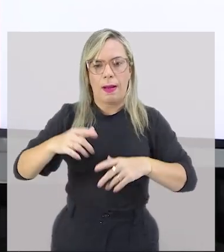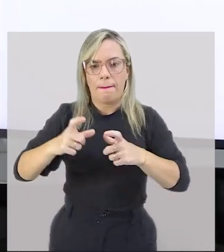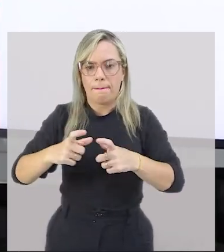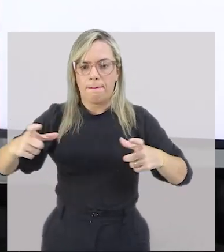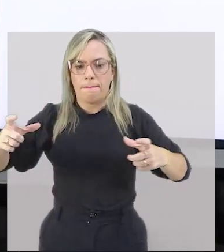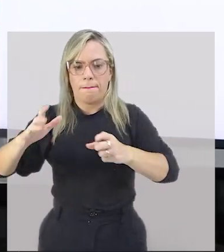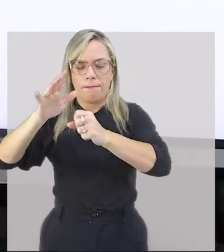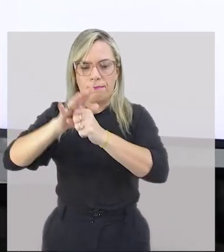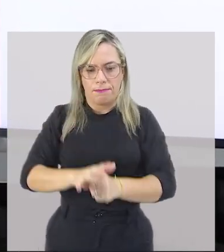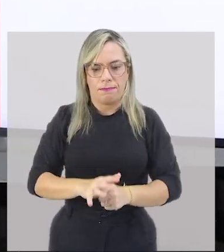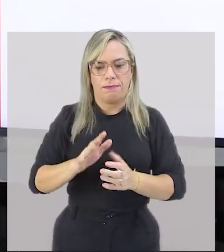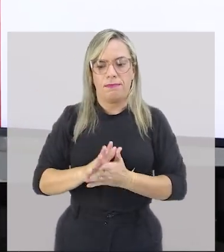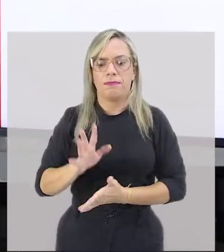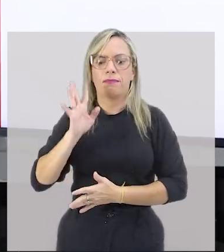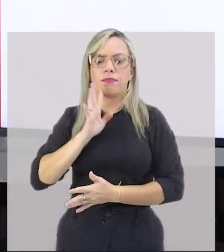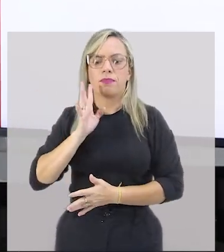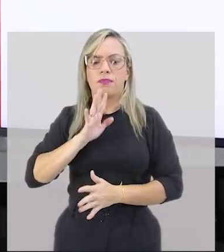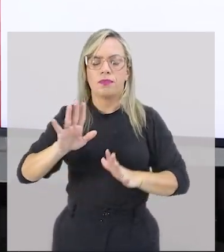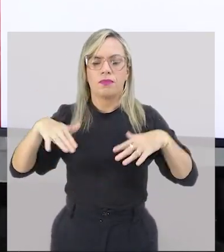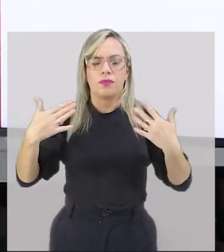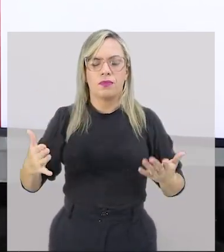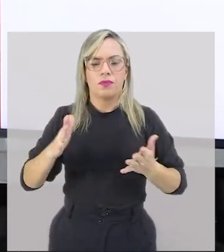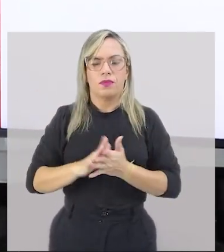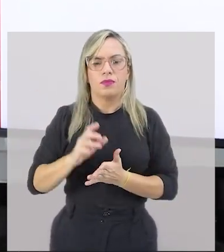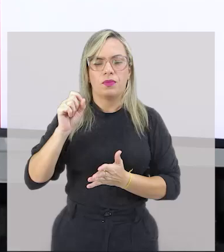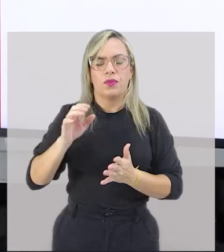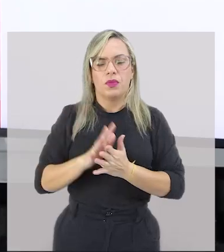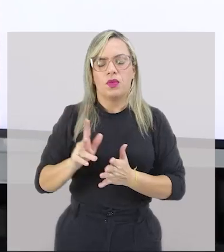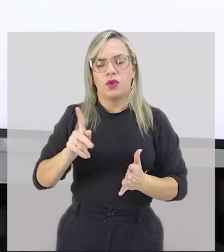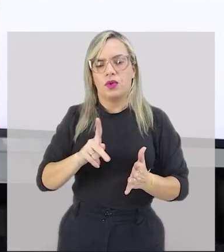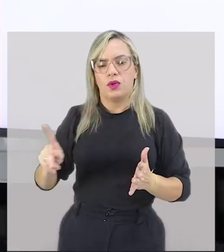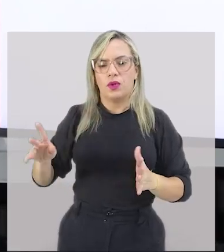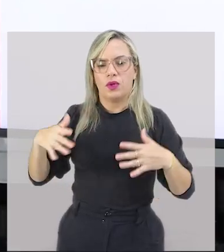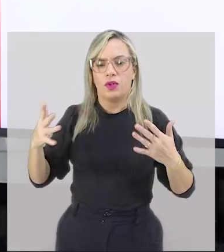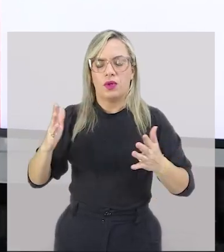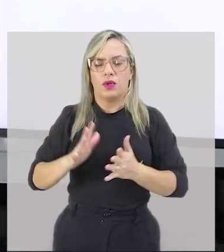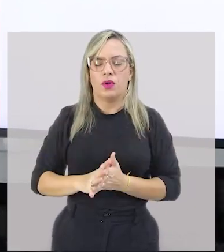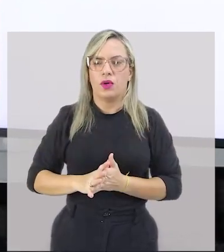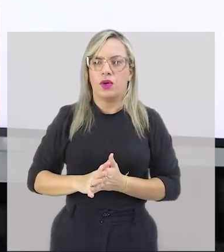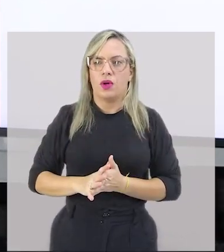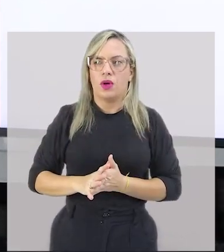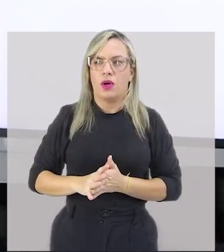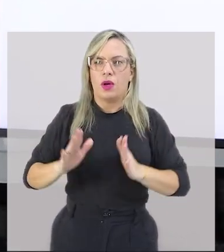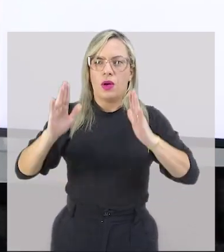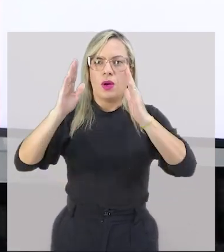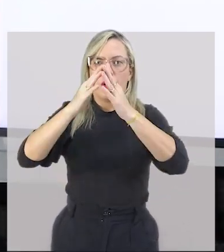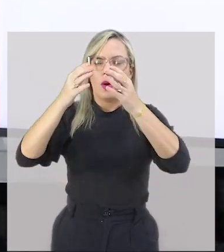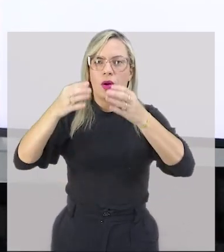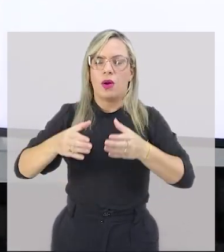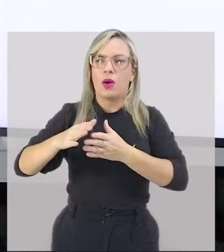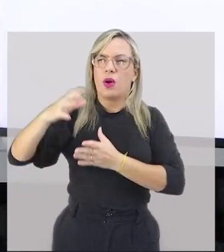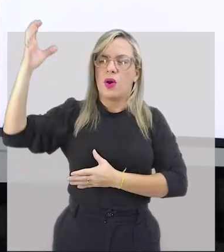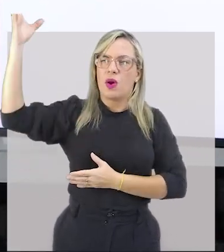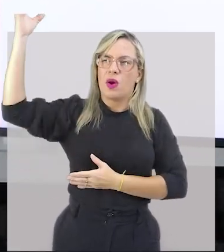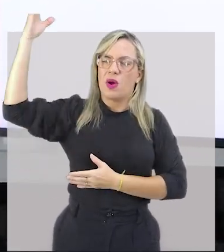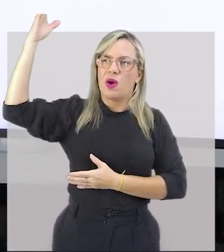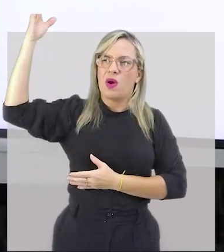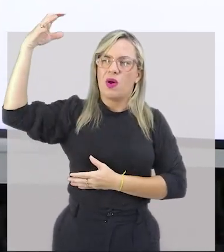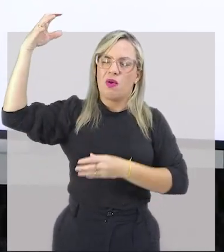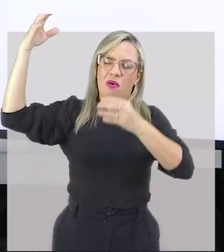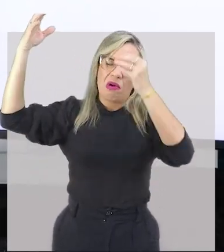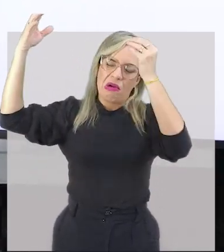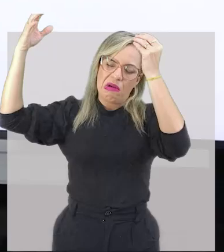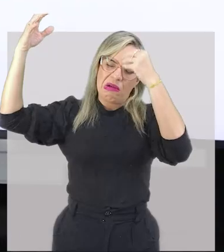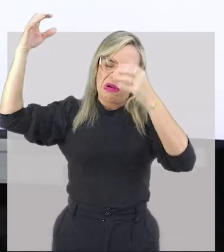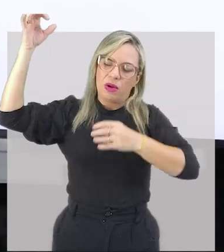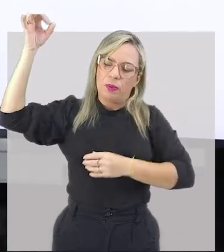pressão. Beleza? Então, professor, o chuveiro lá da minha casa é muito fraquinho, eu abro assim, fica